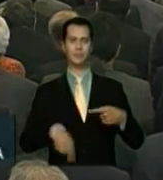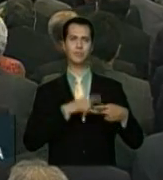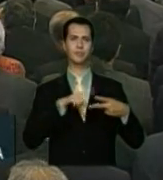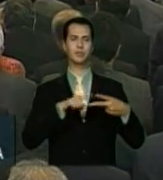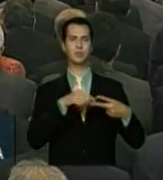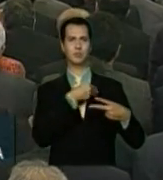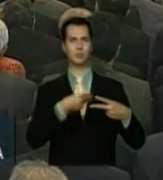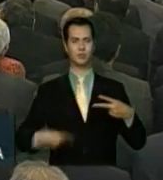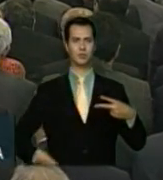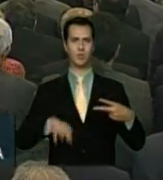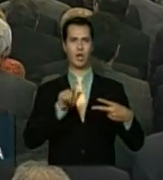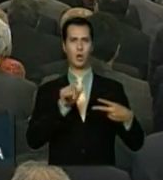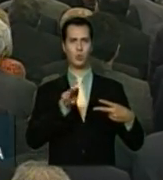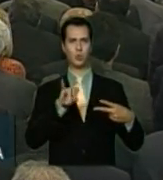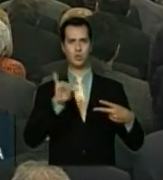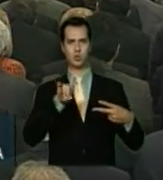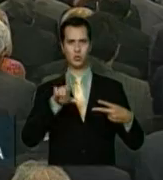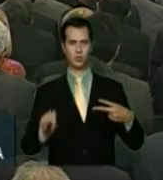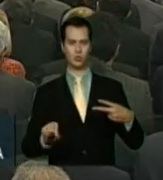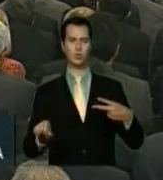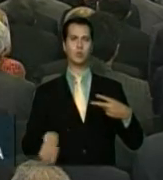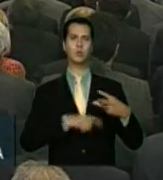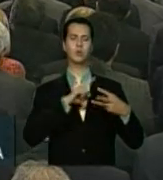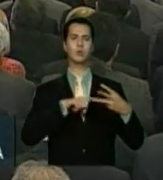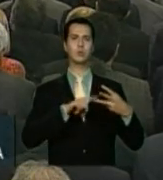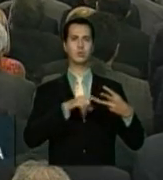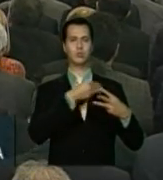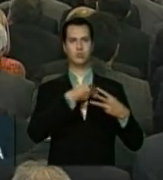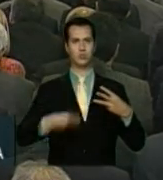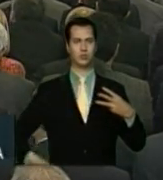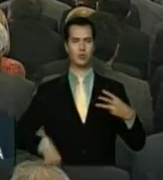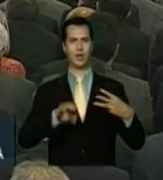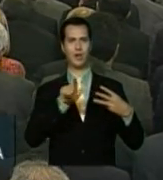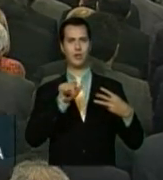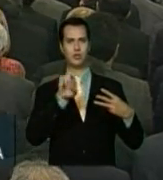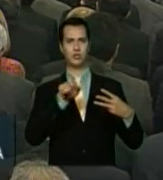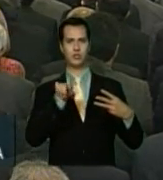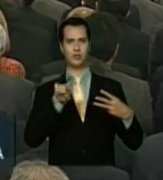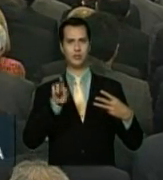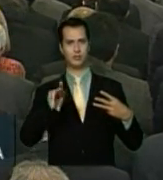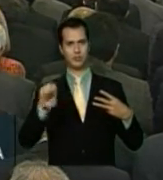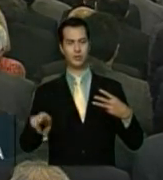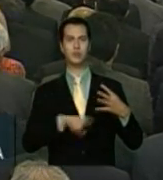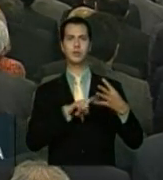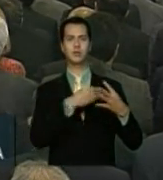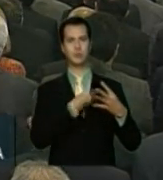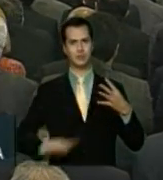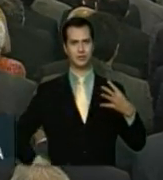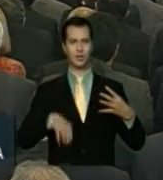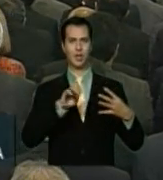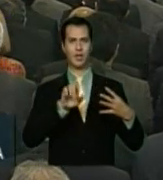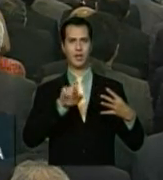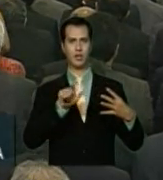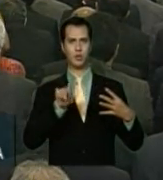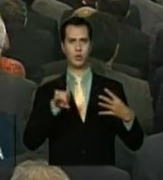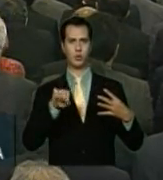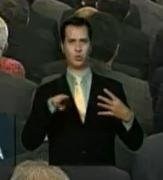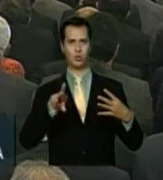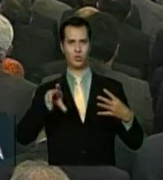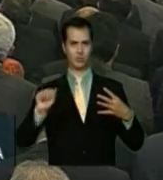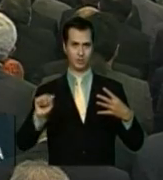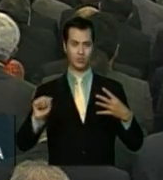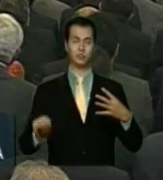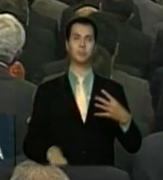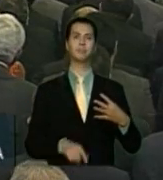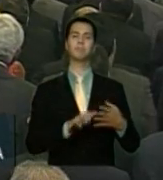a luí Mercadante da educação Alexandre Padilha da Saúde Eleonora menicuci da secretaria de políticas